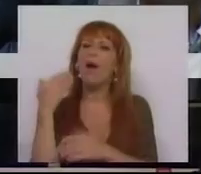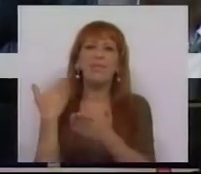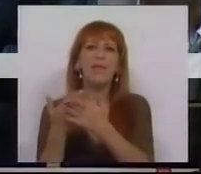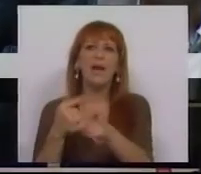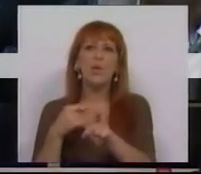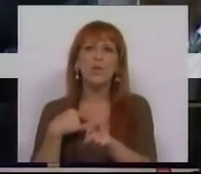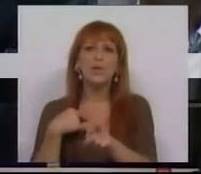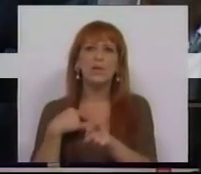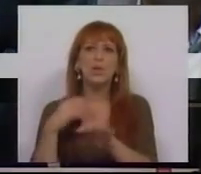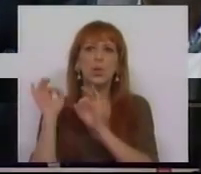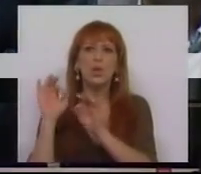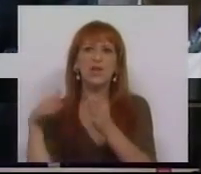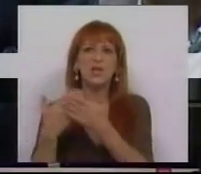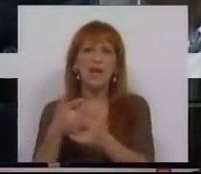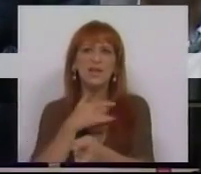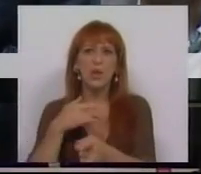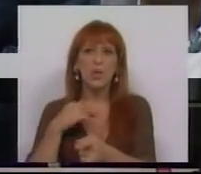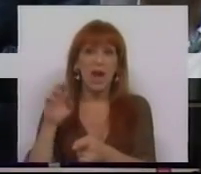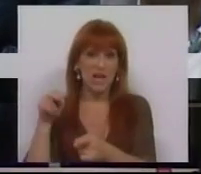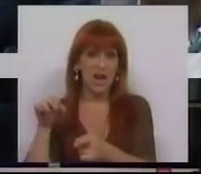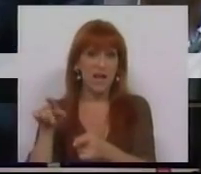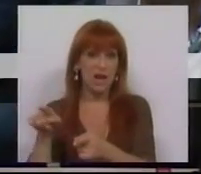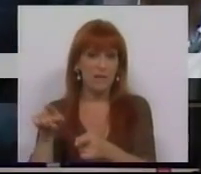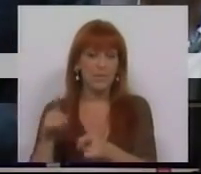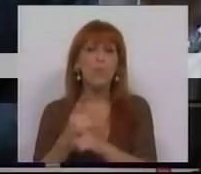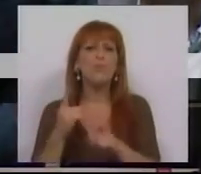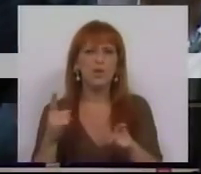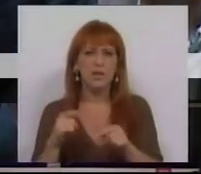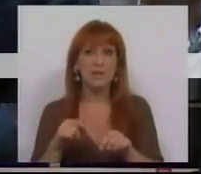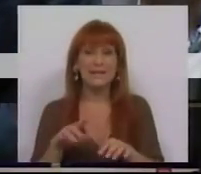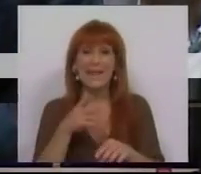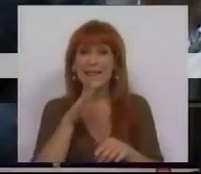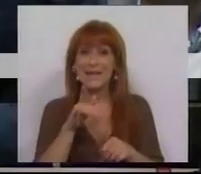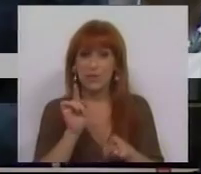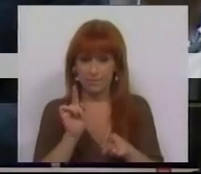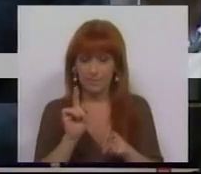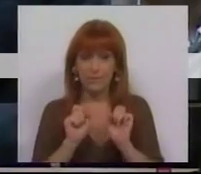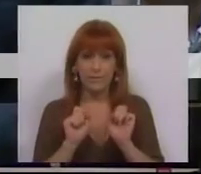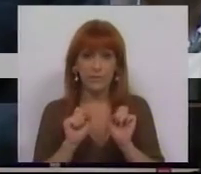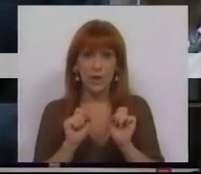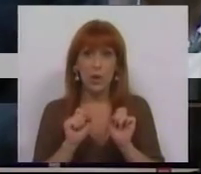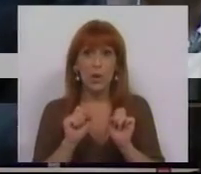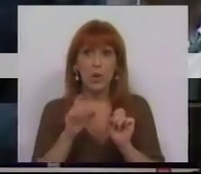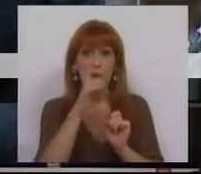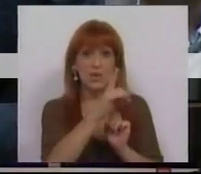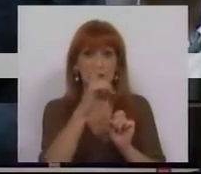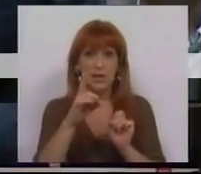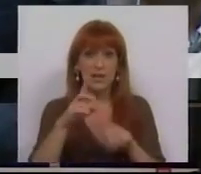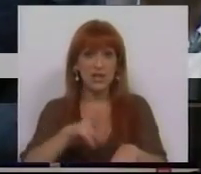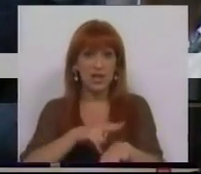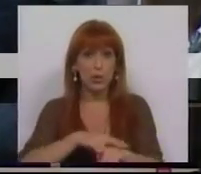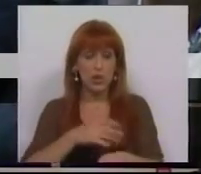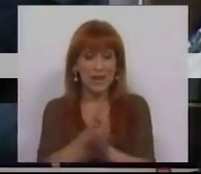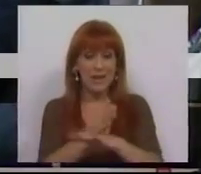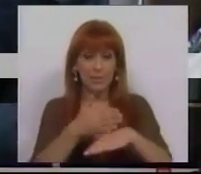faz à prestação dos cuidados de saúde pelo SNS. Porque ontem, exatamente, o que 66 diretores